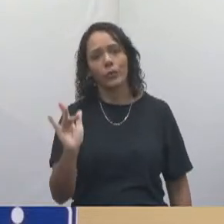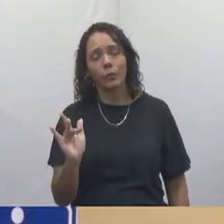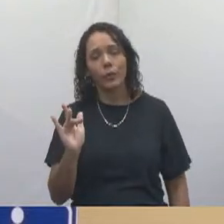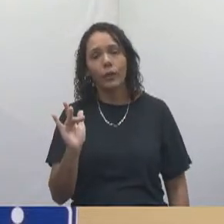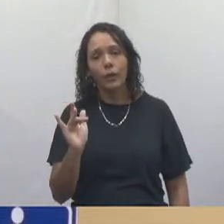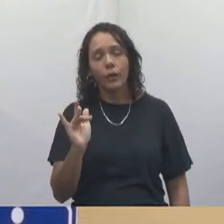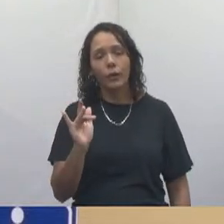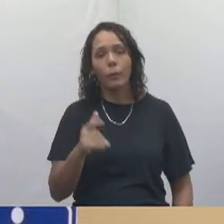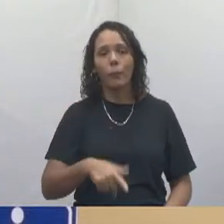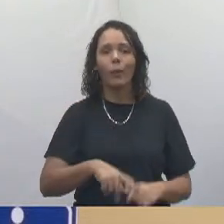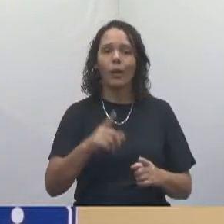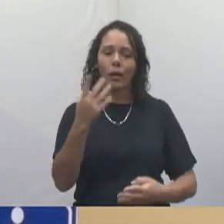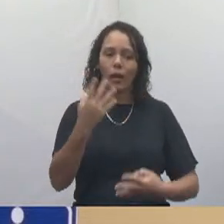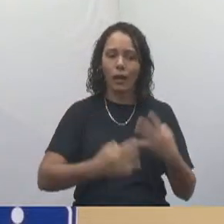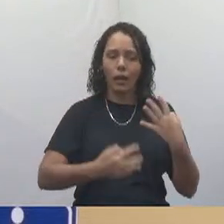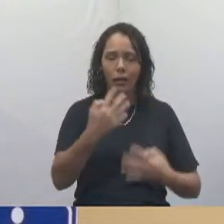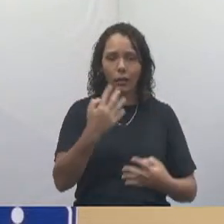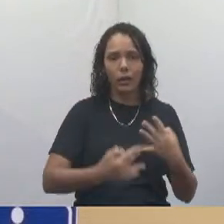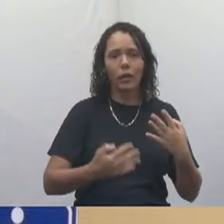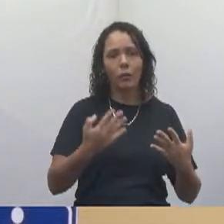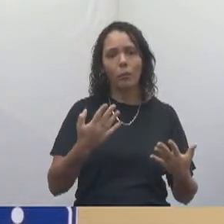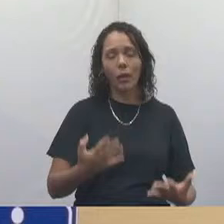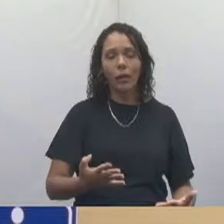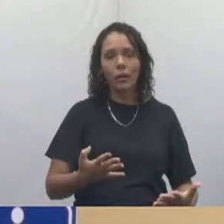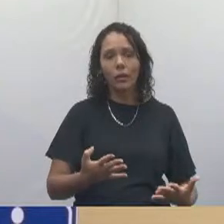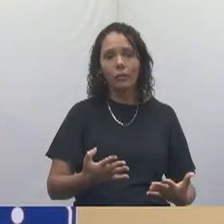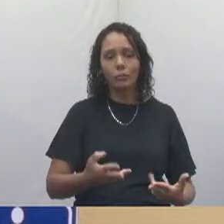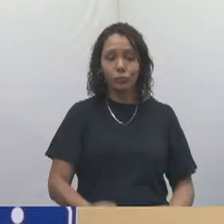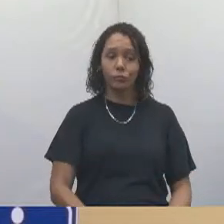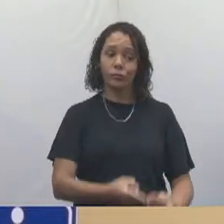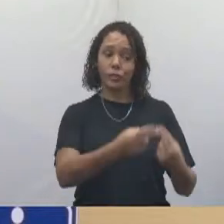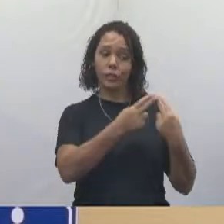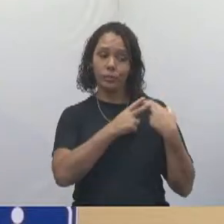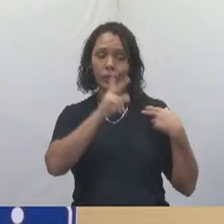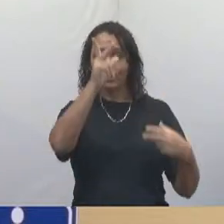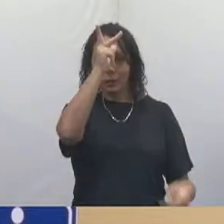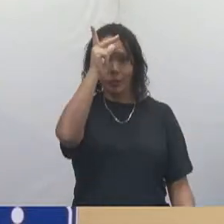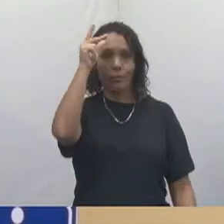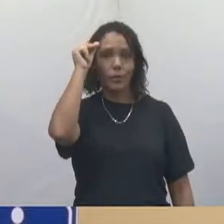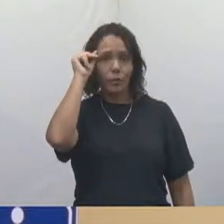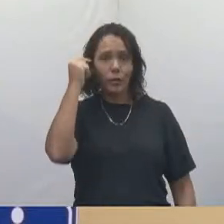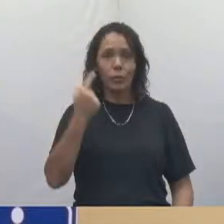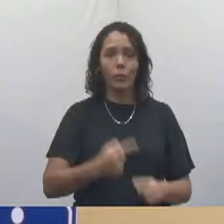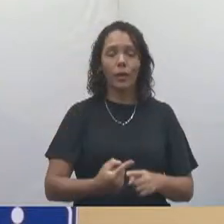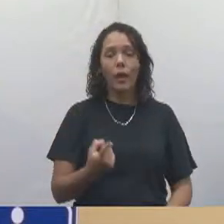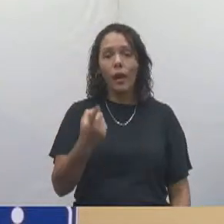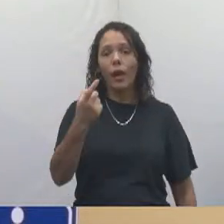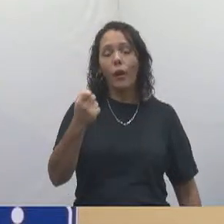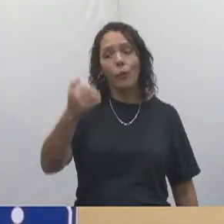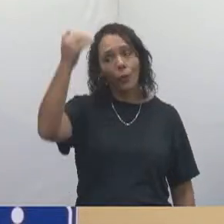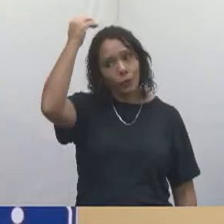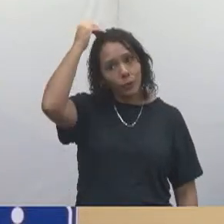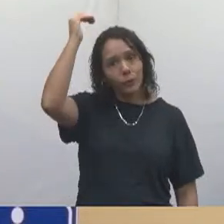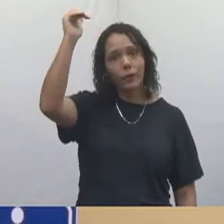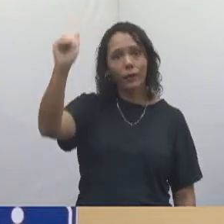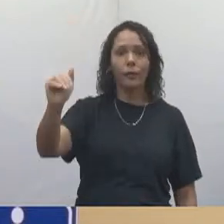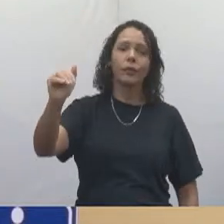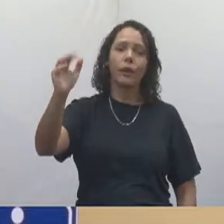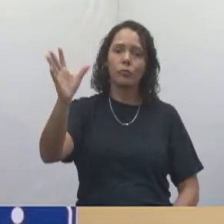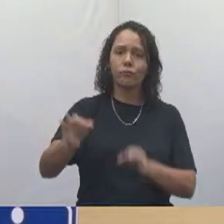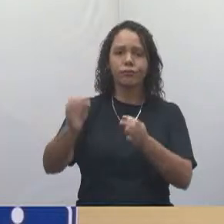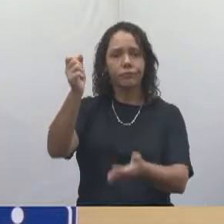acarreta para o prefeito, porque é o único que é julgado, né, uma palavra forte, mas é isso, é